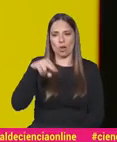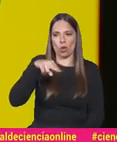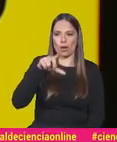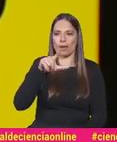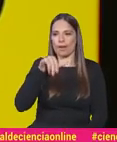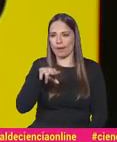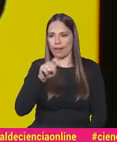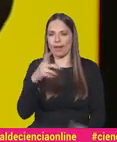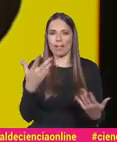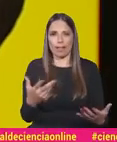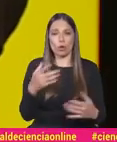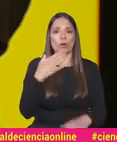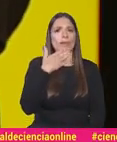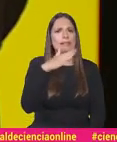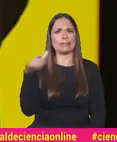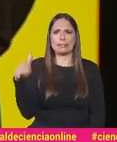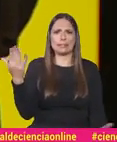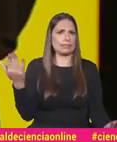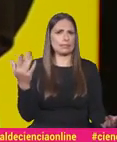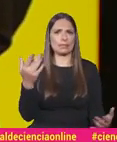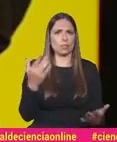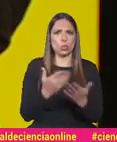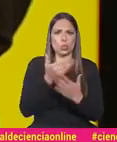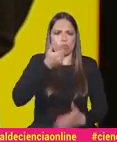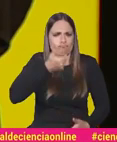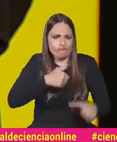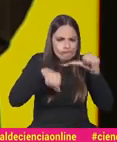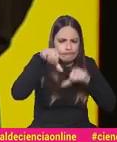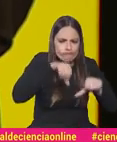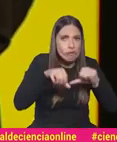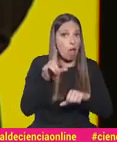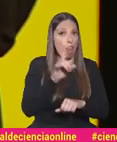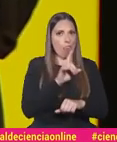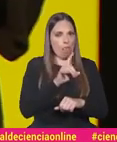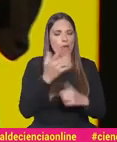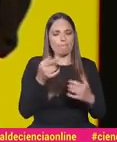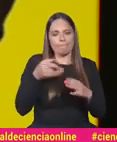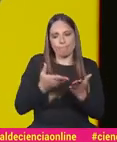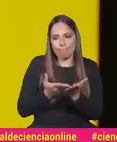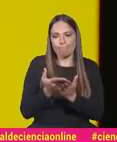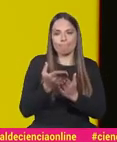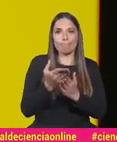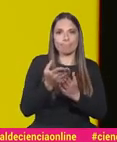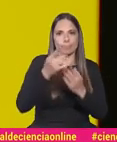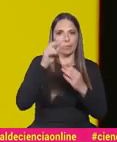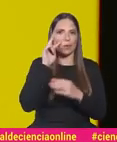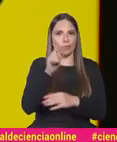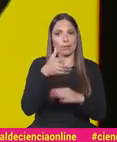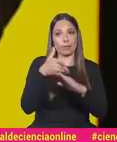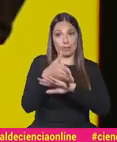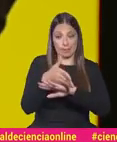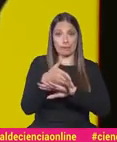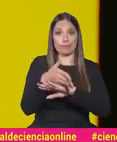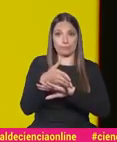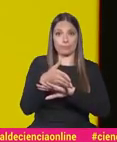Vamos então agora à ciência, ciência que não pode ser feita sem experiência. E ao longo deste festival vamos ver em direto, a